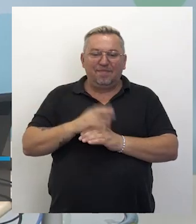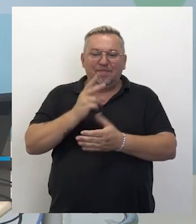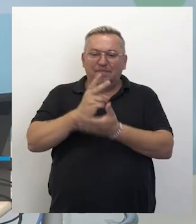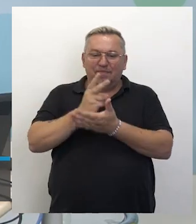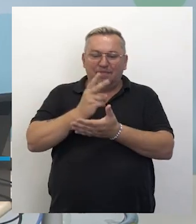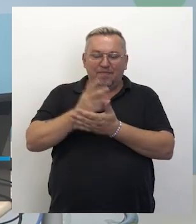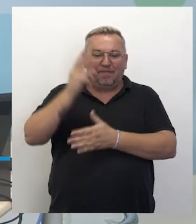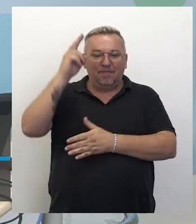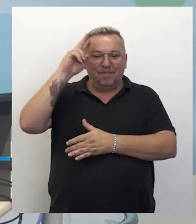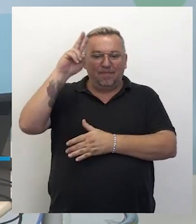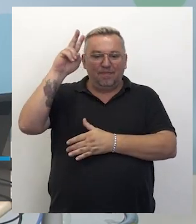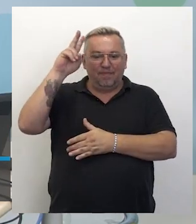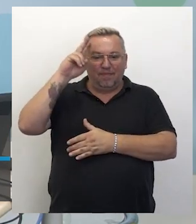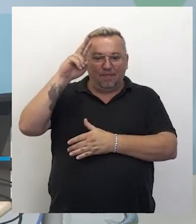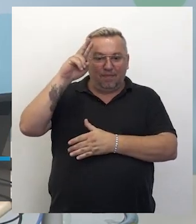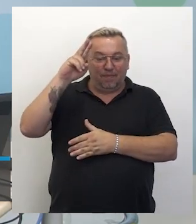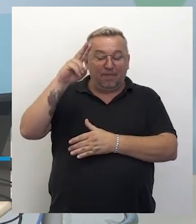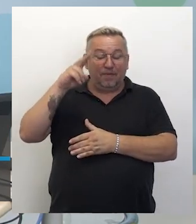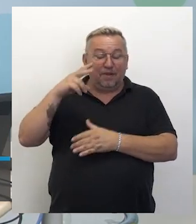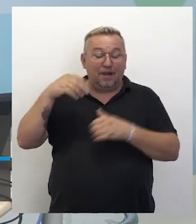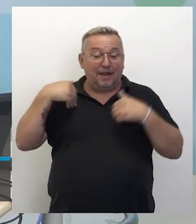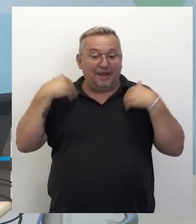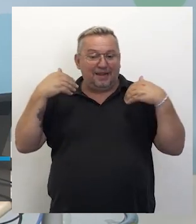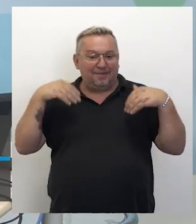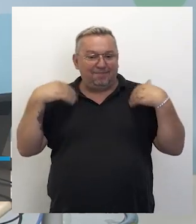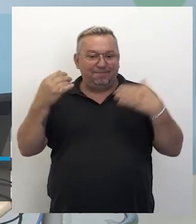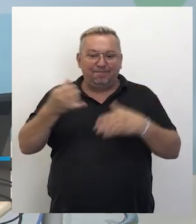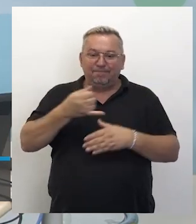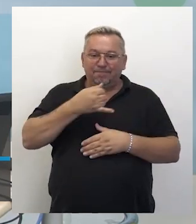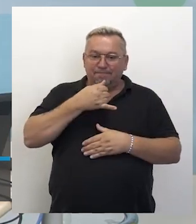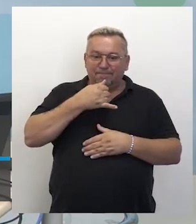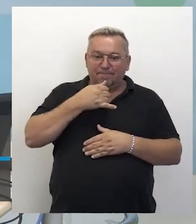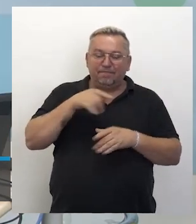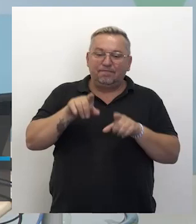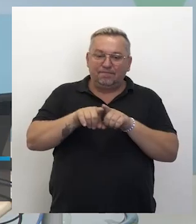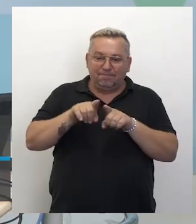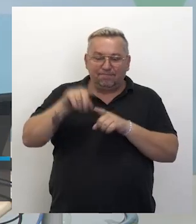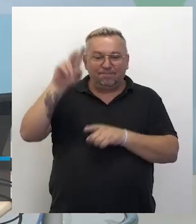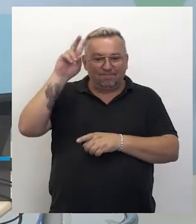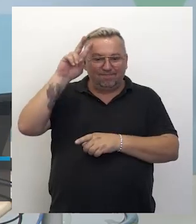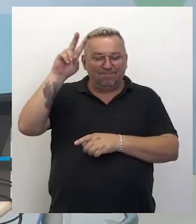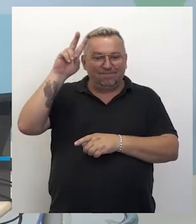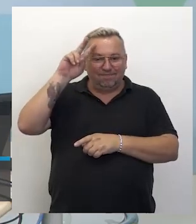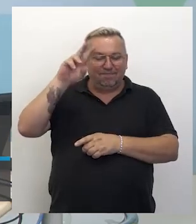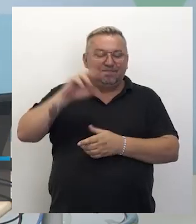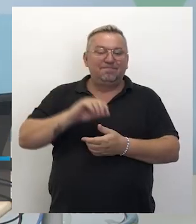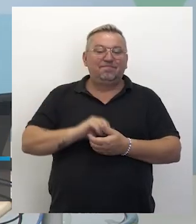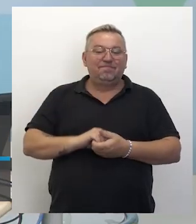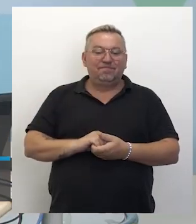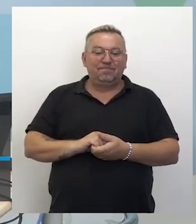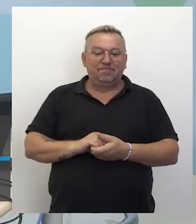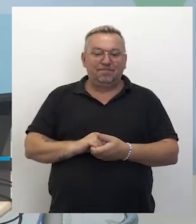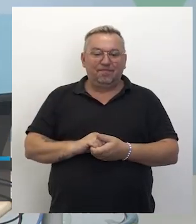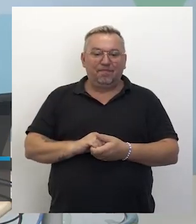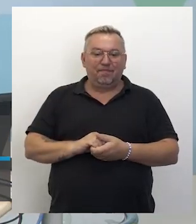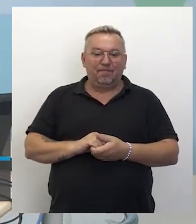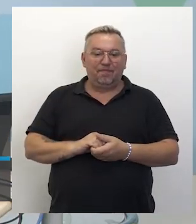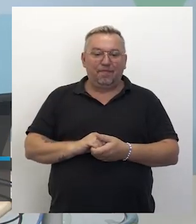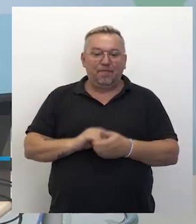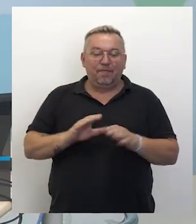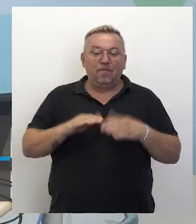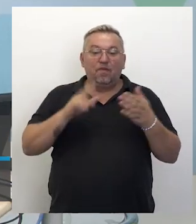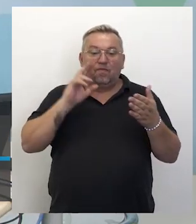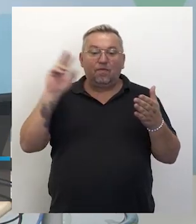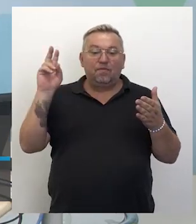nossas lembranças, sejam elas alegres ou tristes, as recordações e memórias, né? Sim, é forte. Muito legal. Então vamos